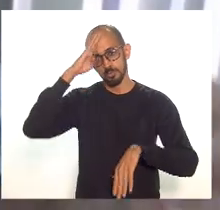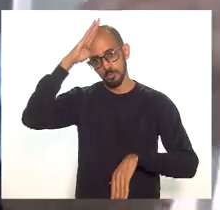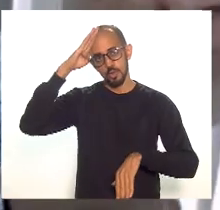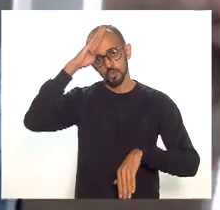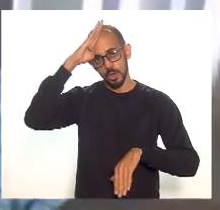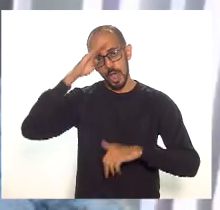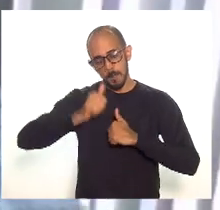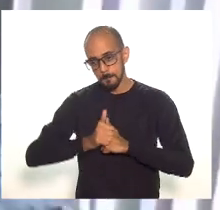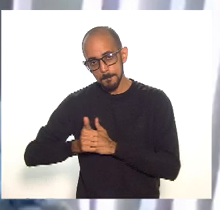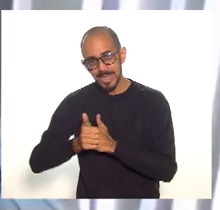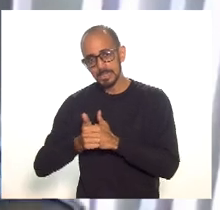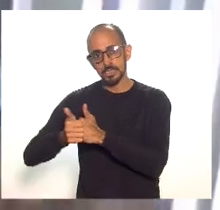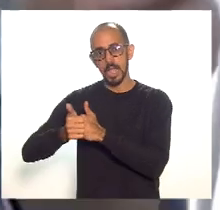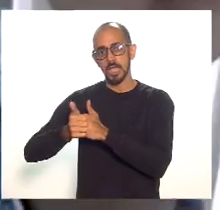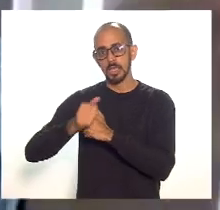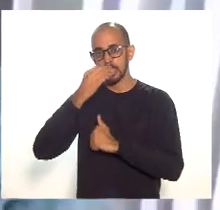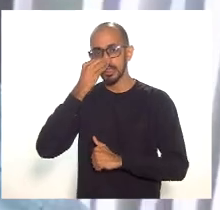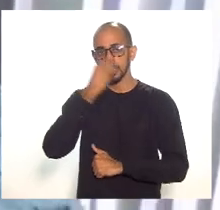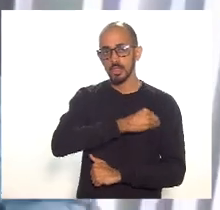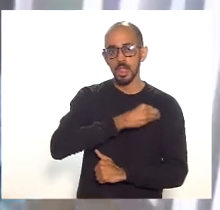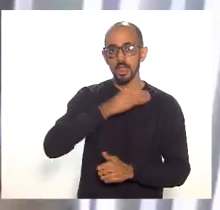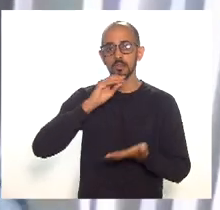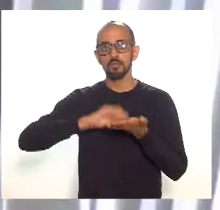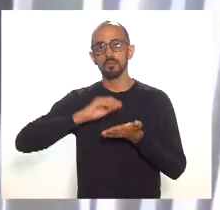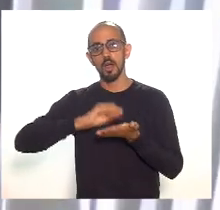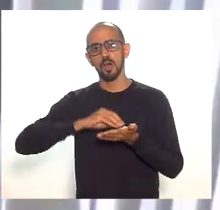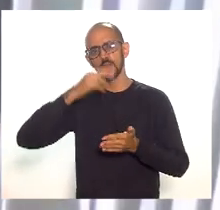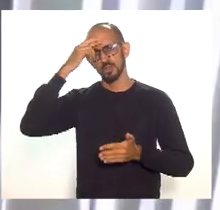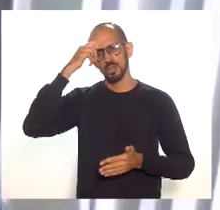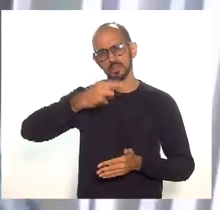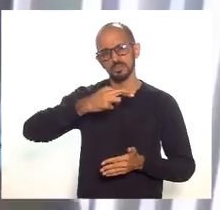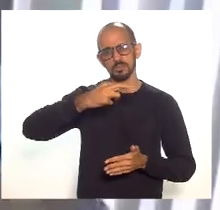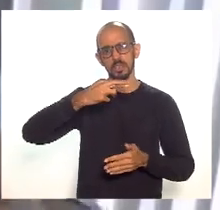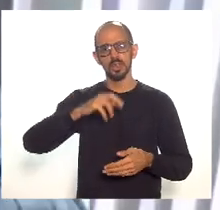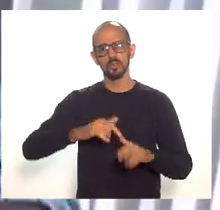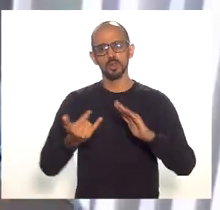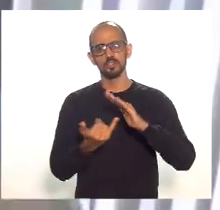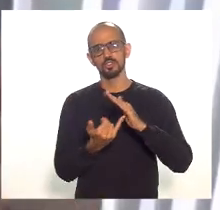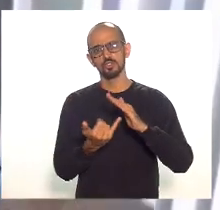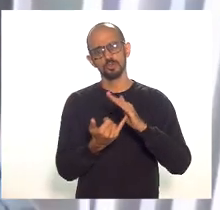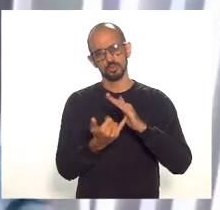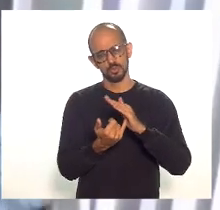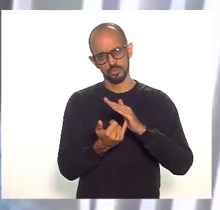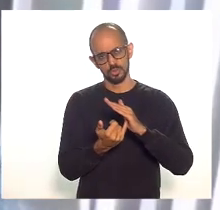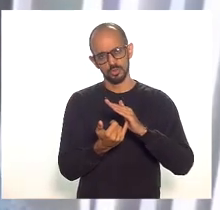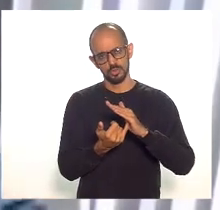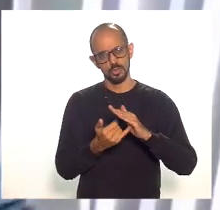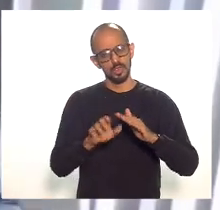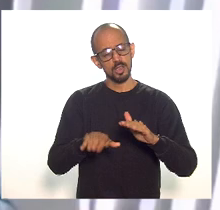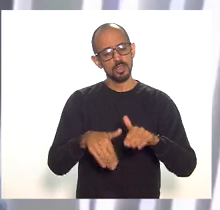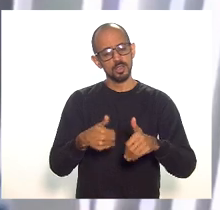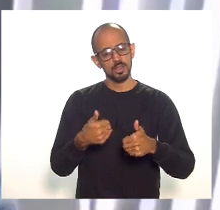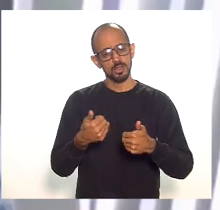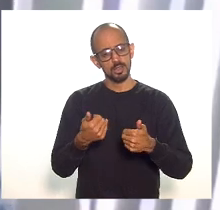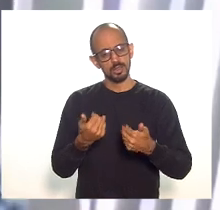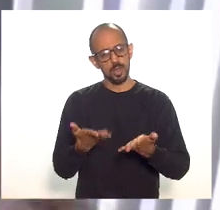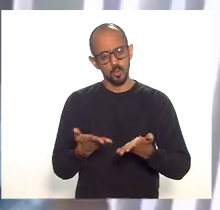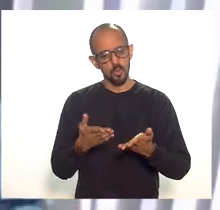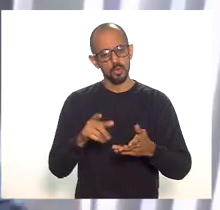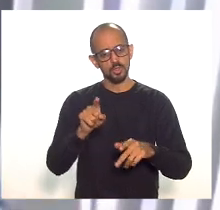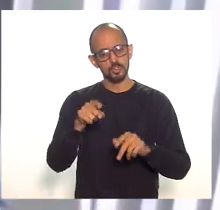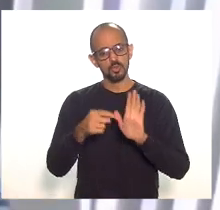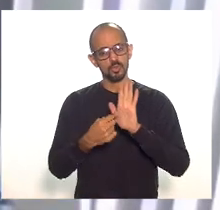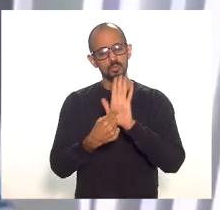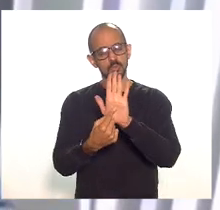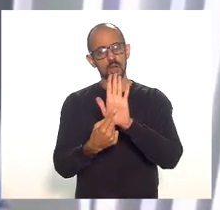persegue, desconsidera, desrespeita a autonomia das instituições, e isso digamos,